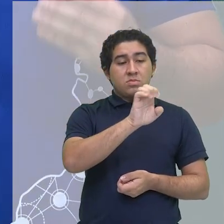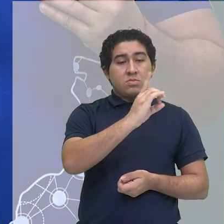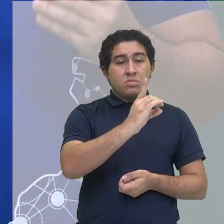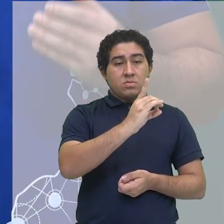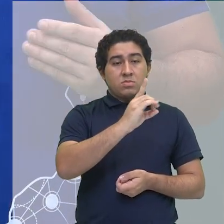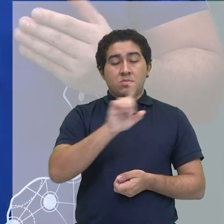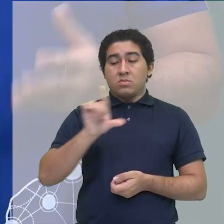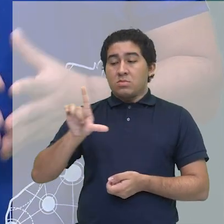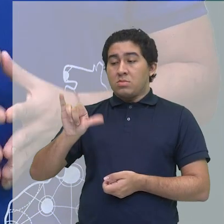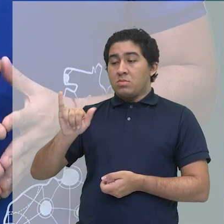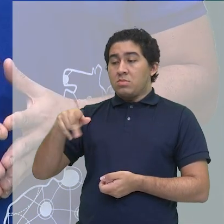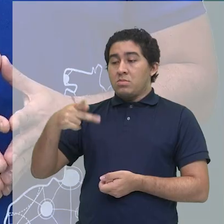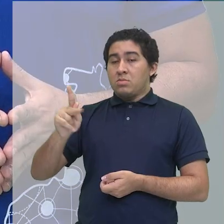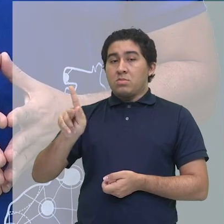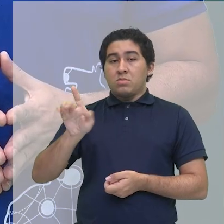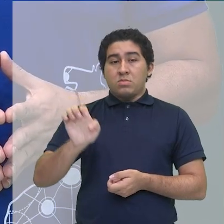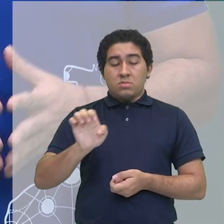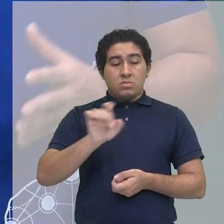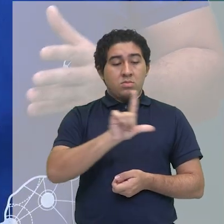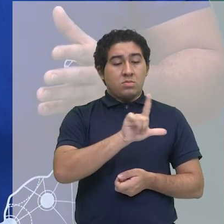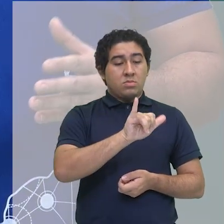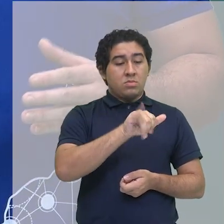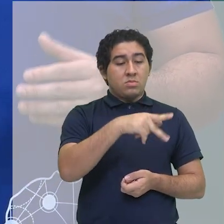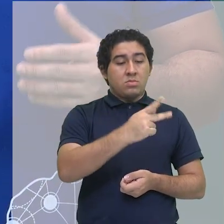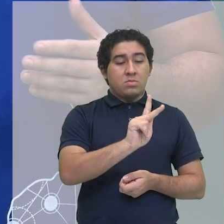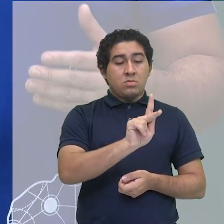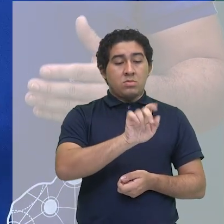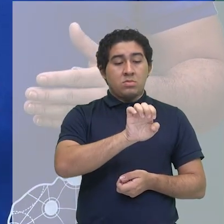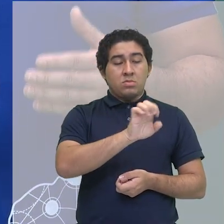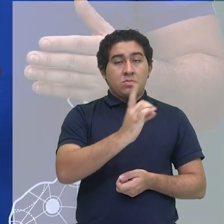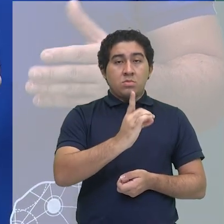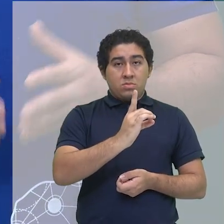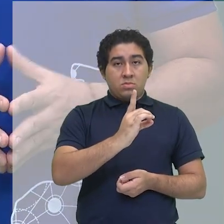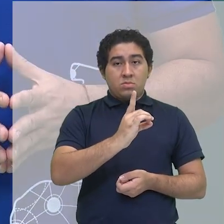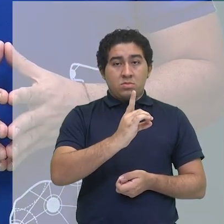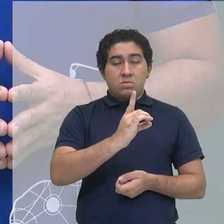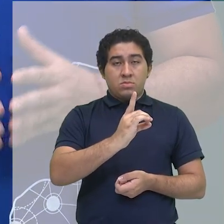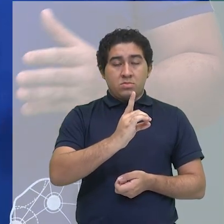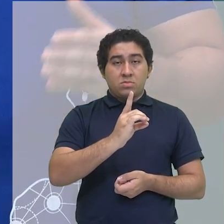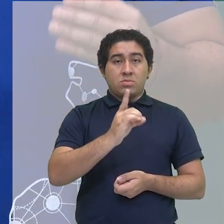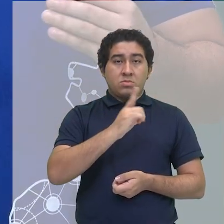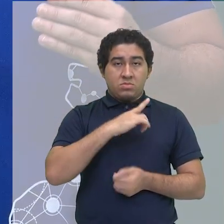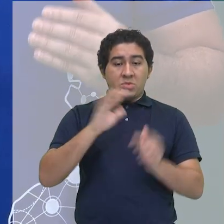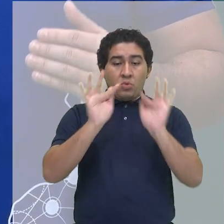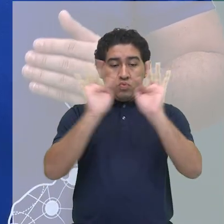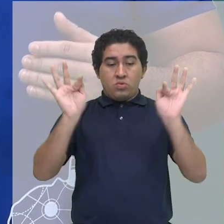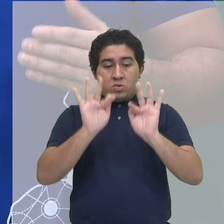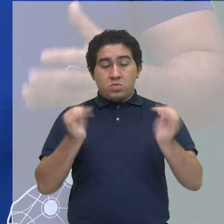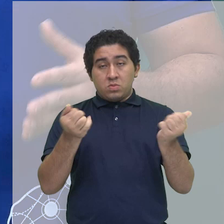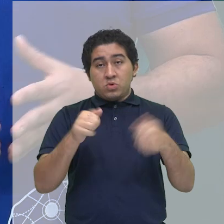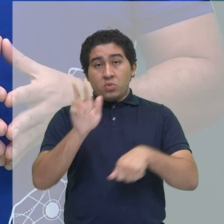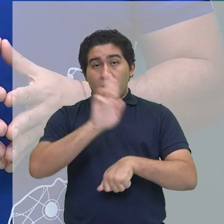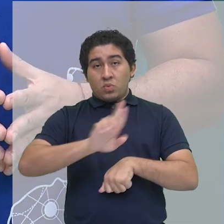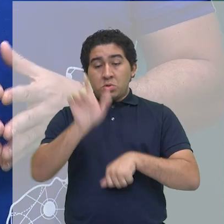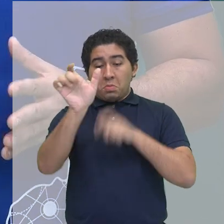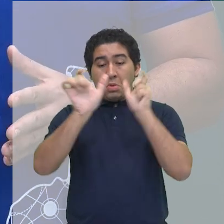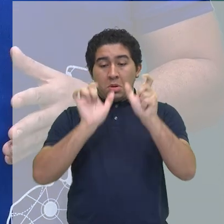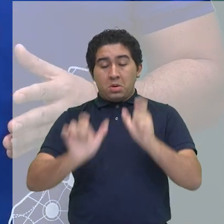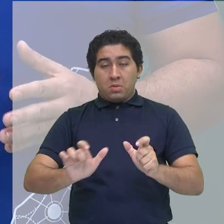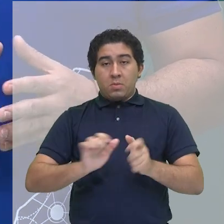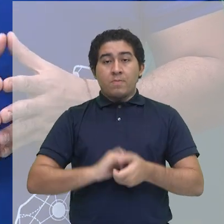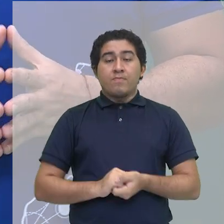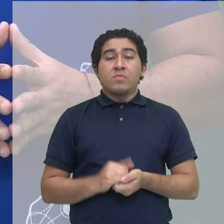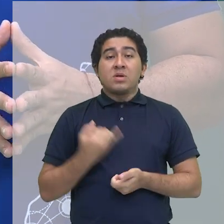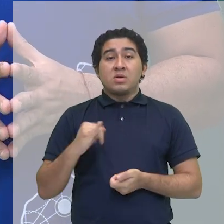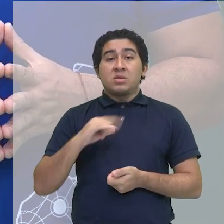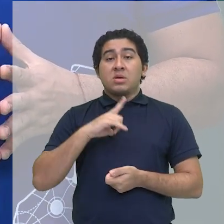Eu morei em Parintins. I liked the show. Eu gostei do show. Quando você